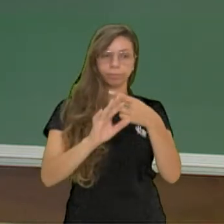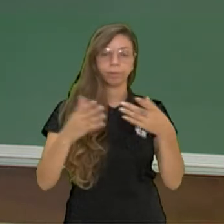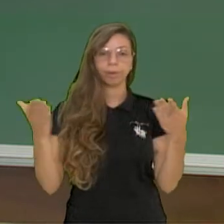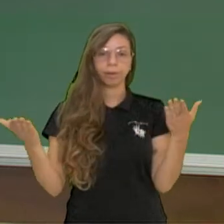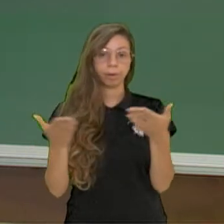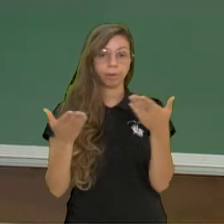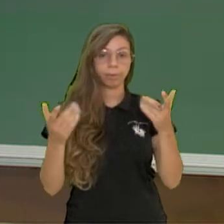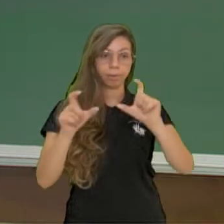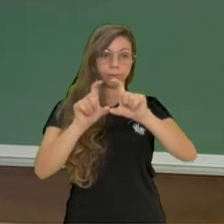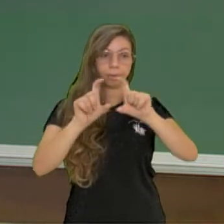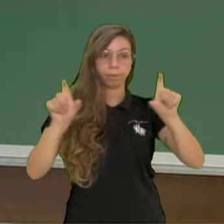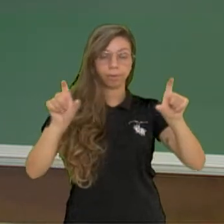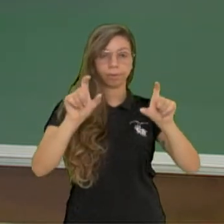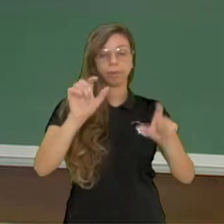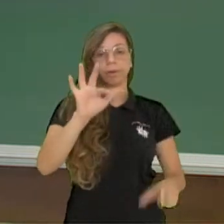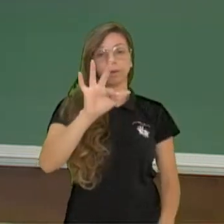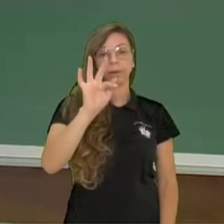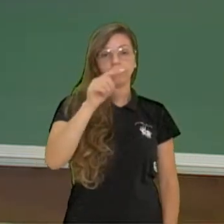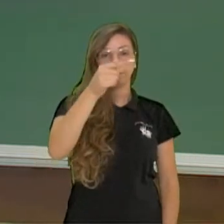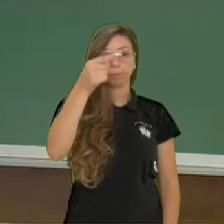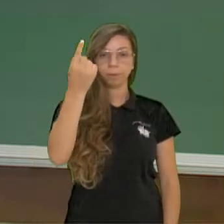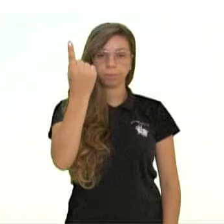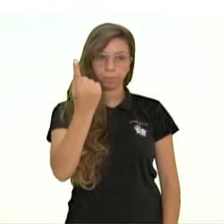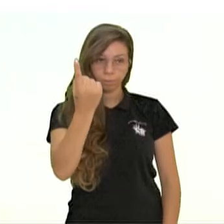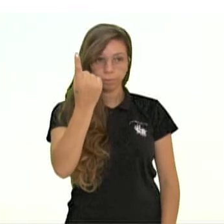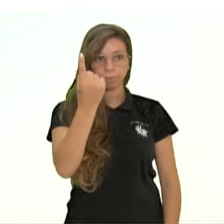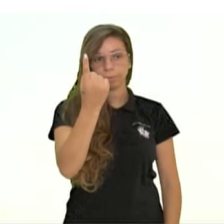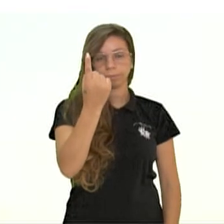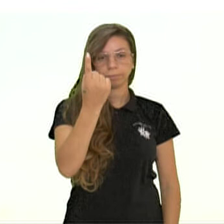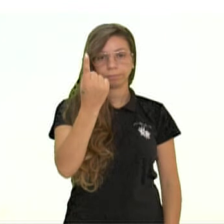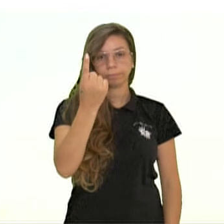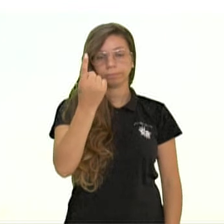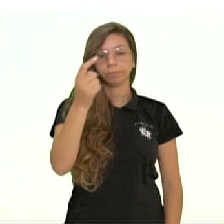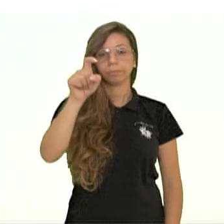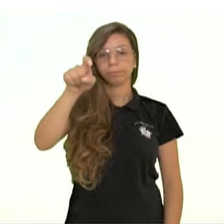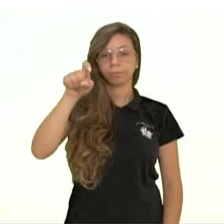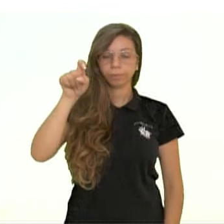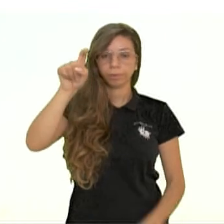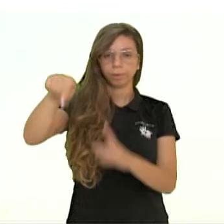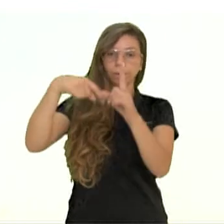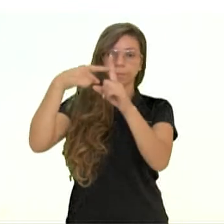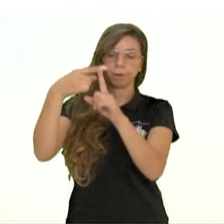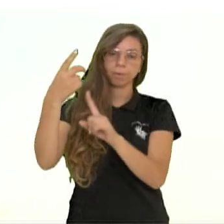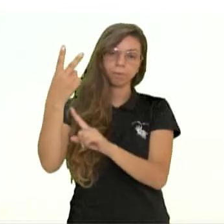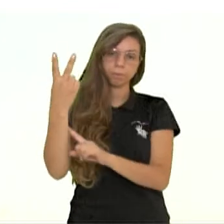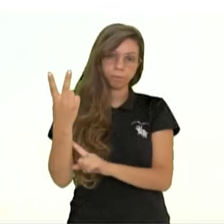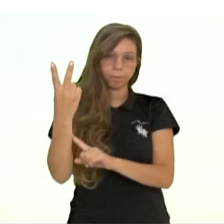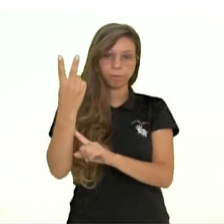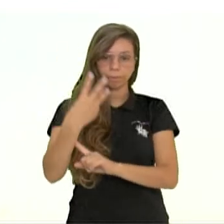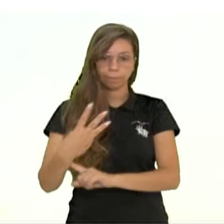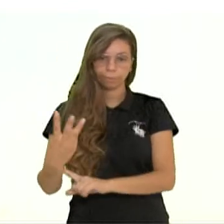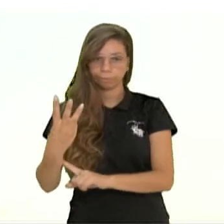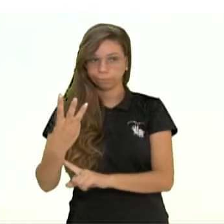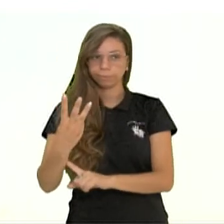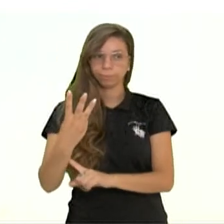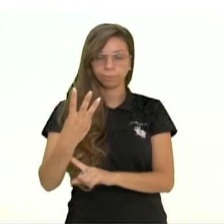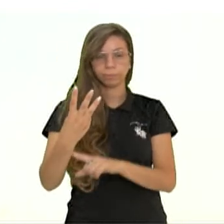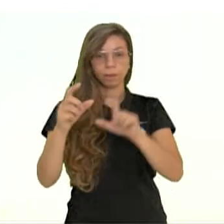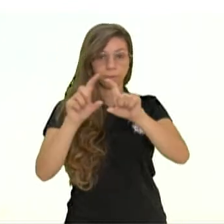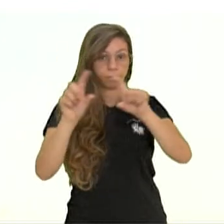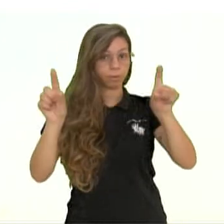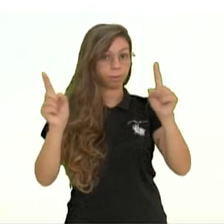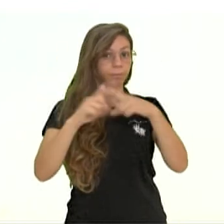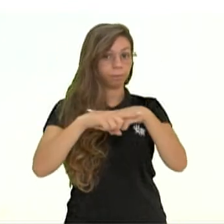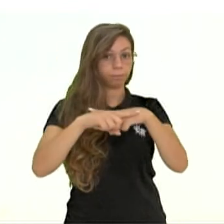essa função, f menos 1, anota aí, f menos 1, x mais 2 sobre 3. Essa é a função